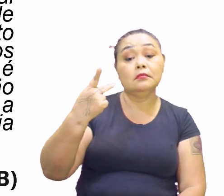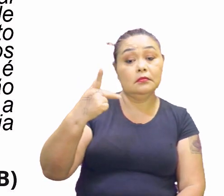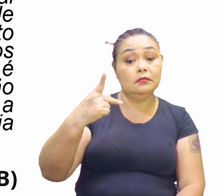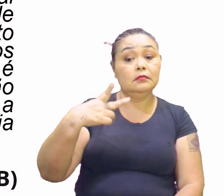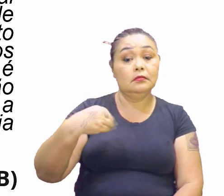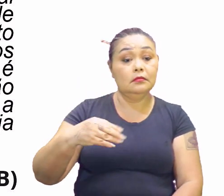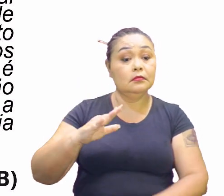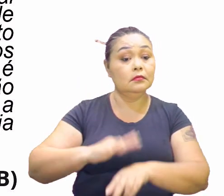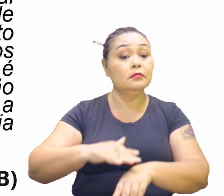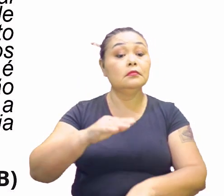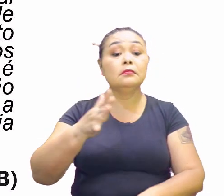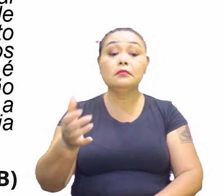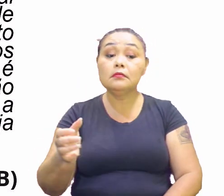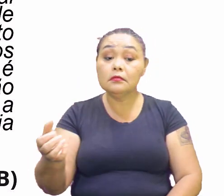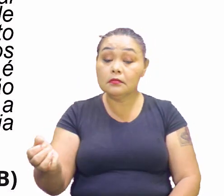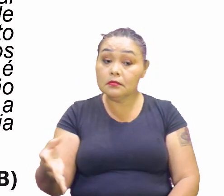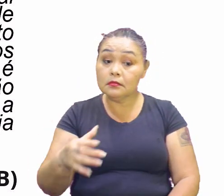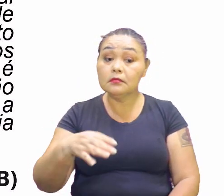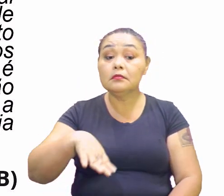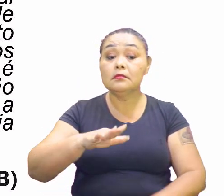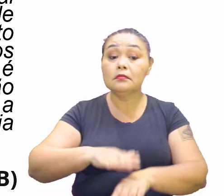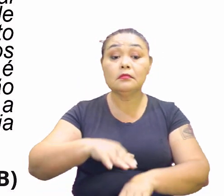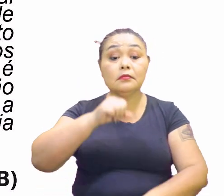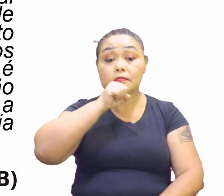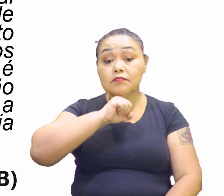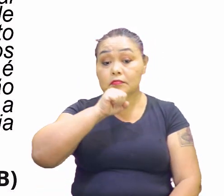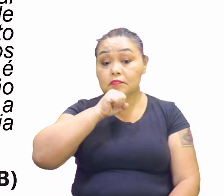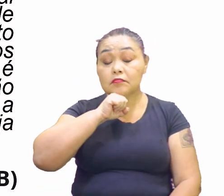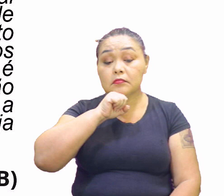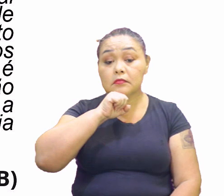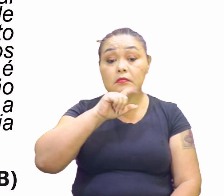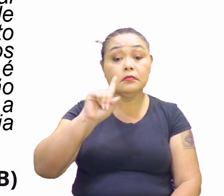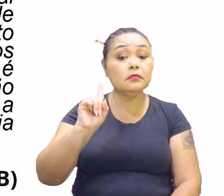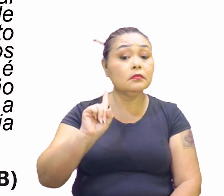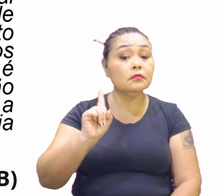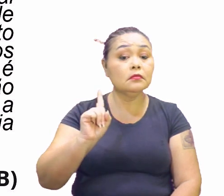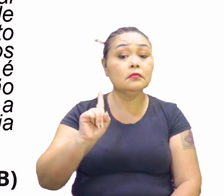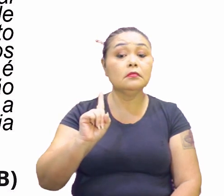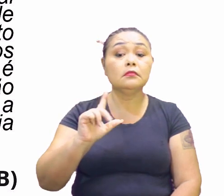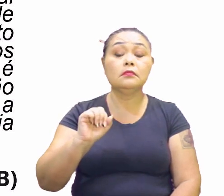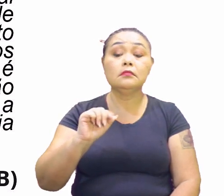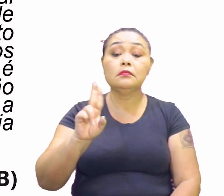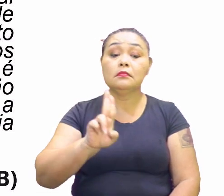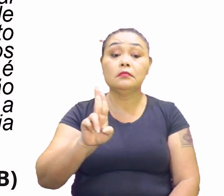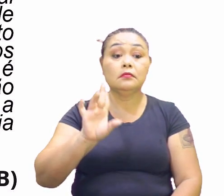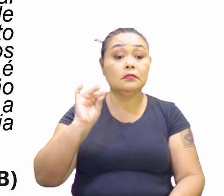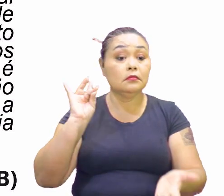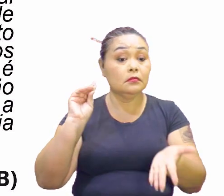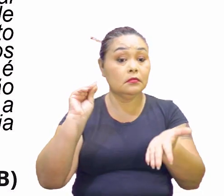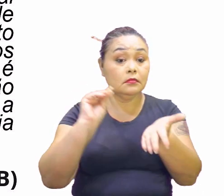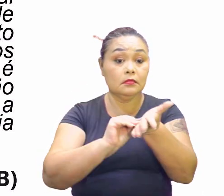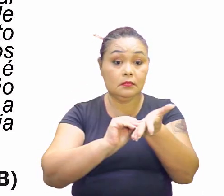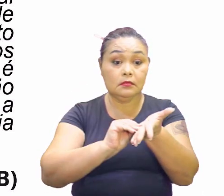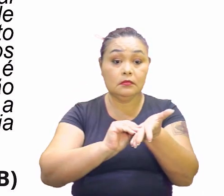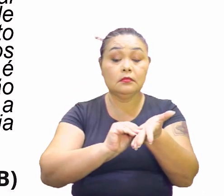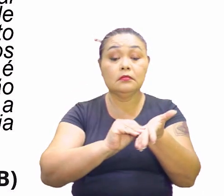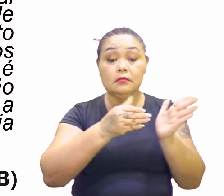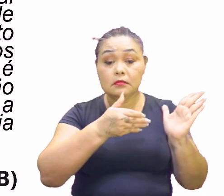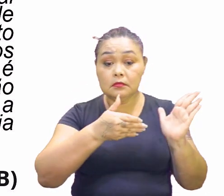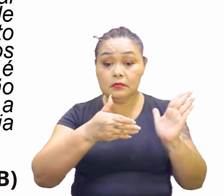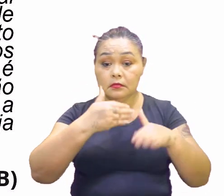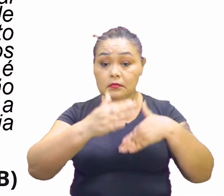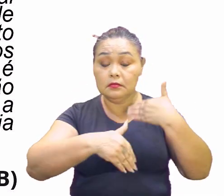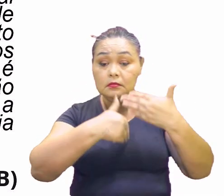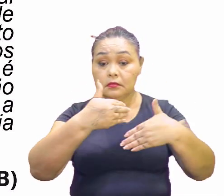pai de filho mais novo e mais velho. Não possuindo seus nomes registrados durante